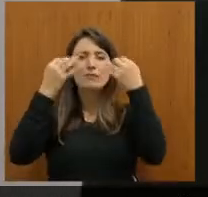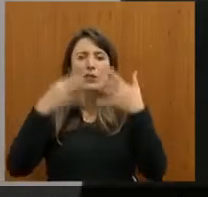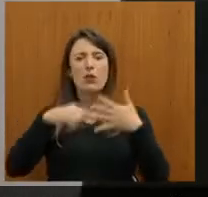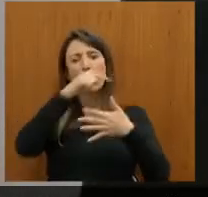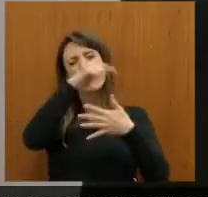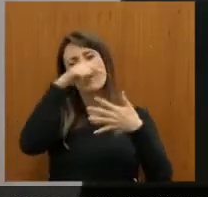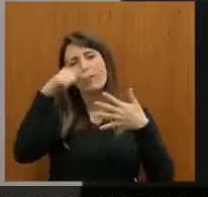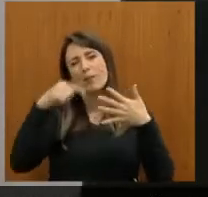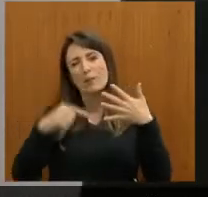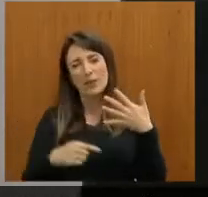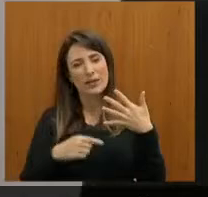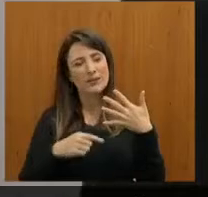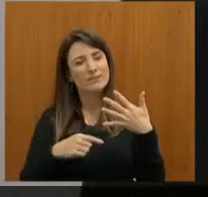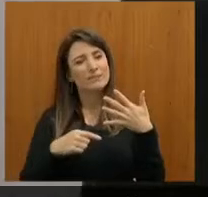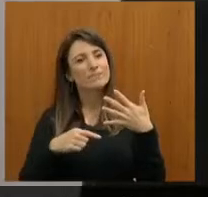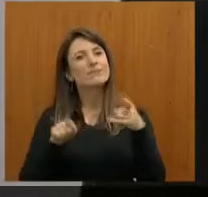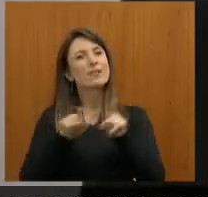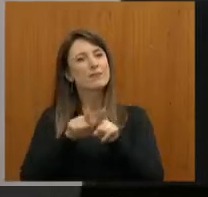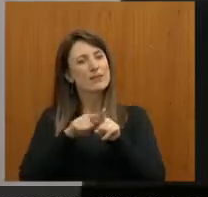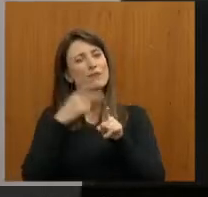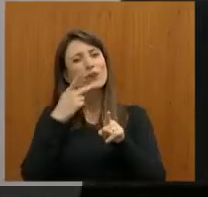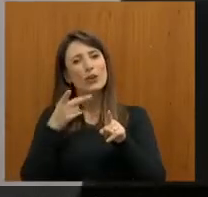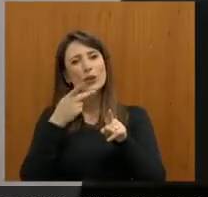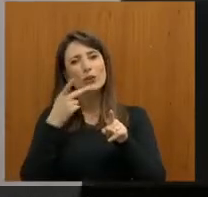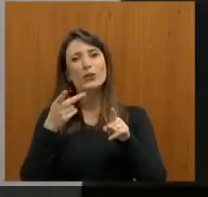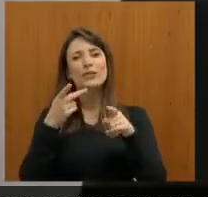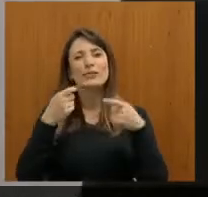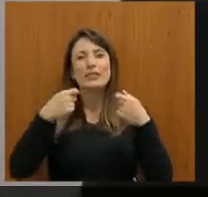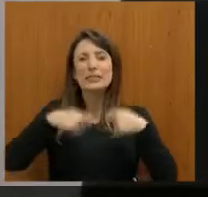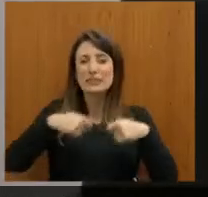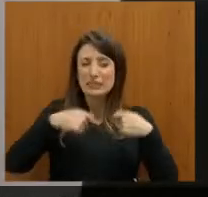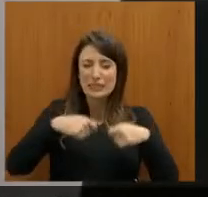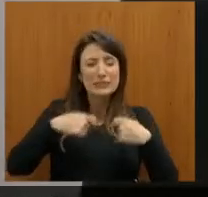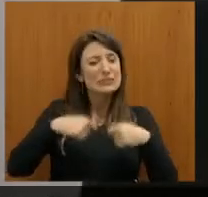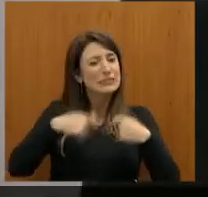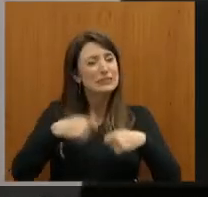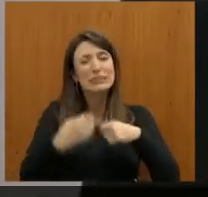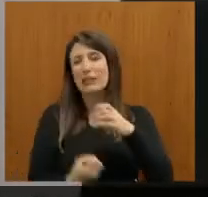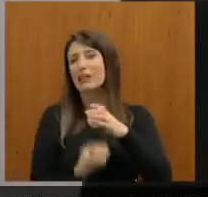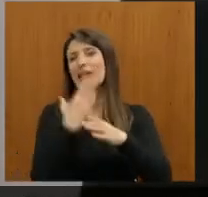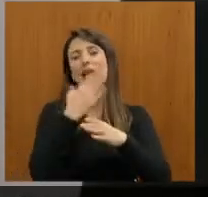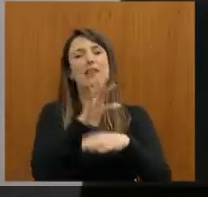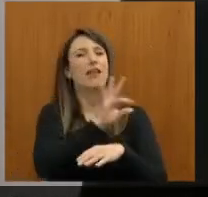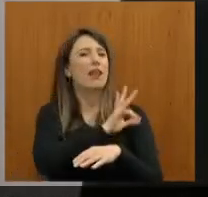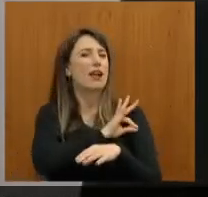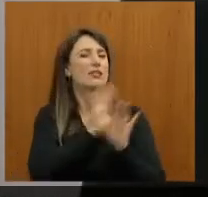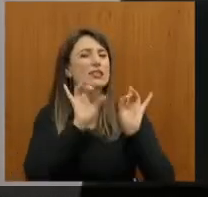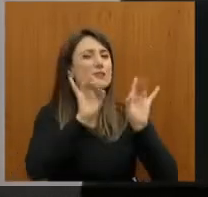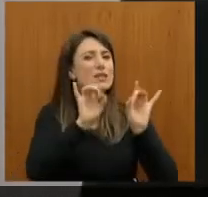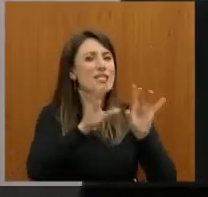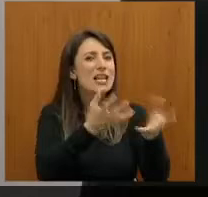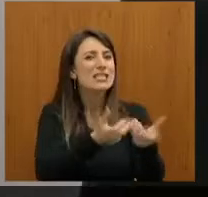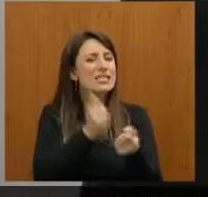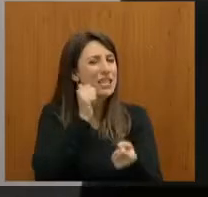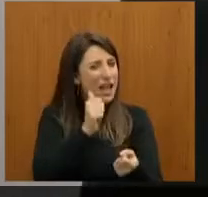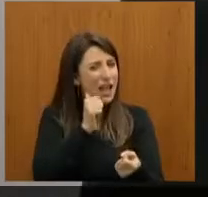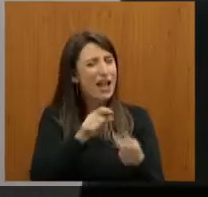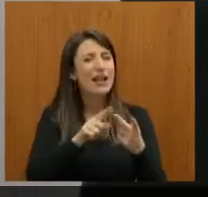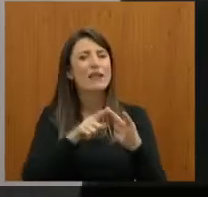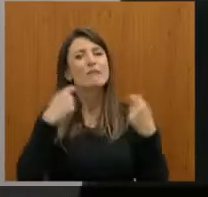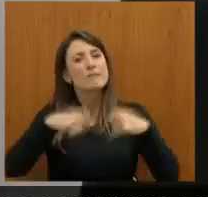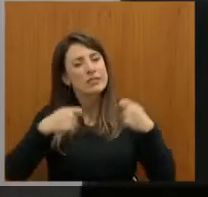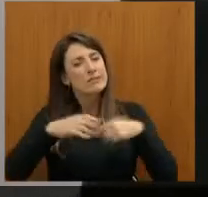inclusive da Necessidade das delegacias especializadas da rede de apoio nos diversos municípios